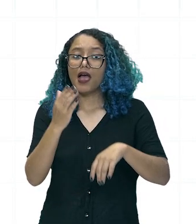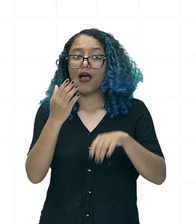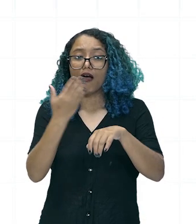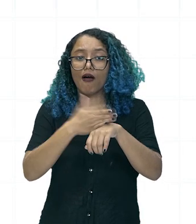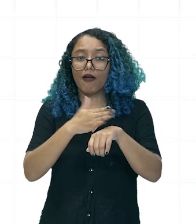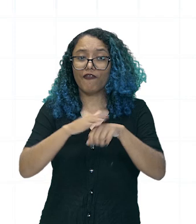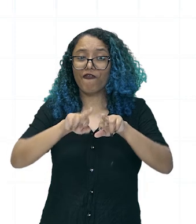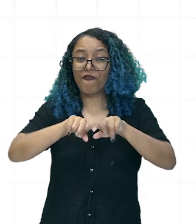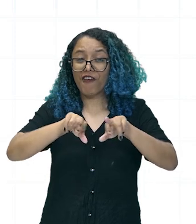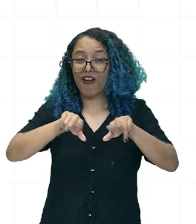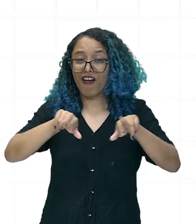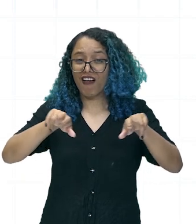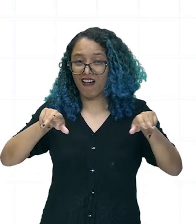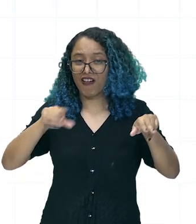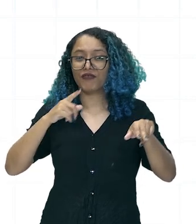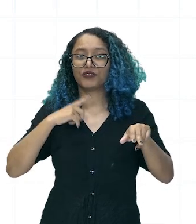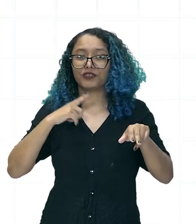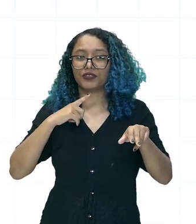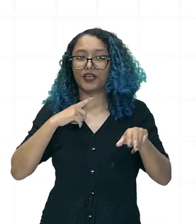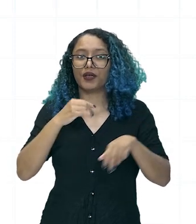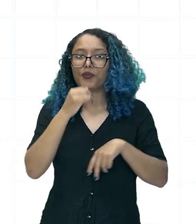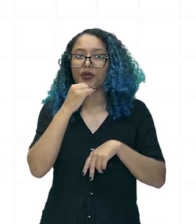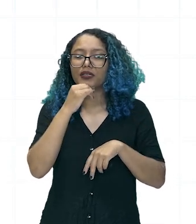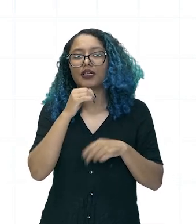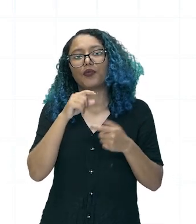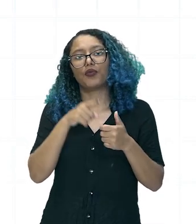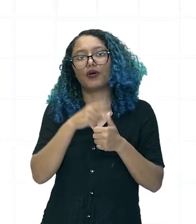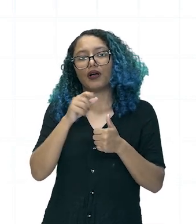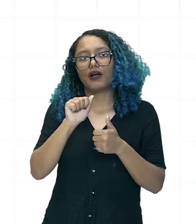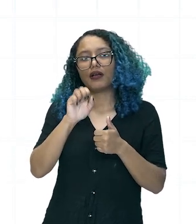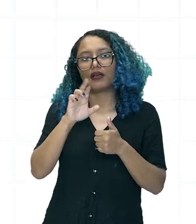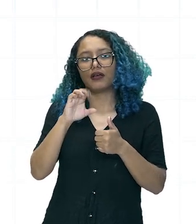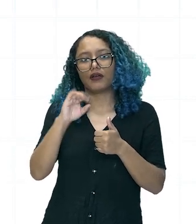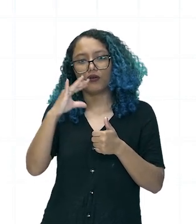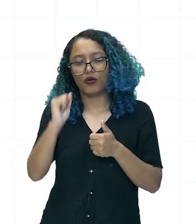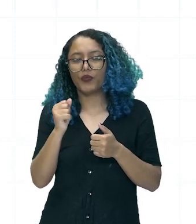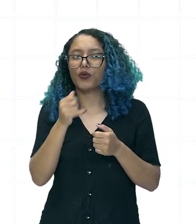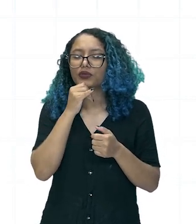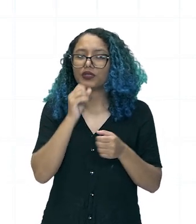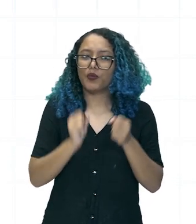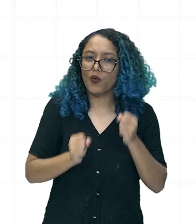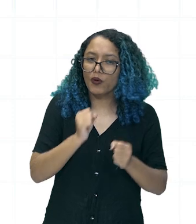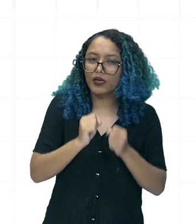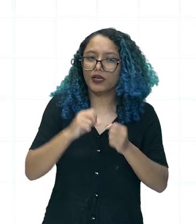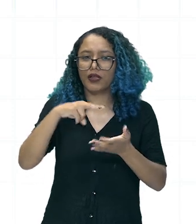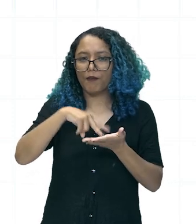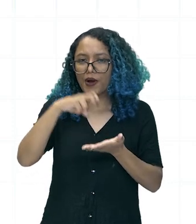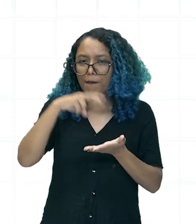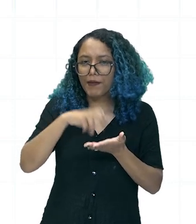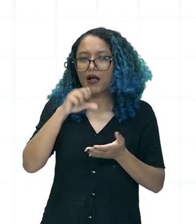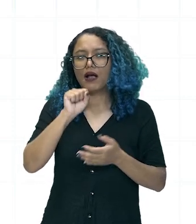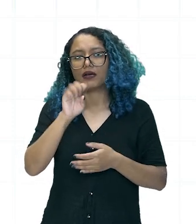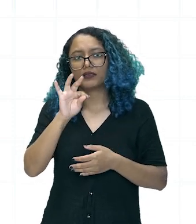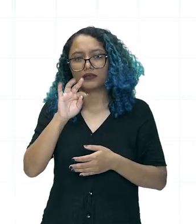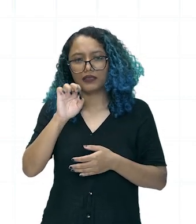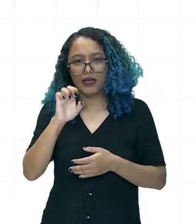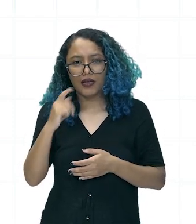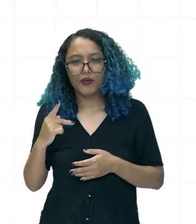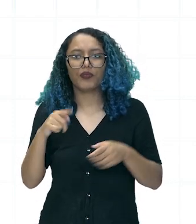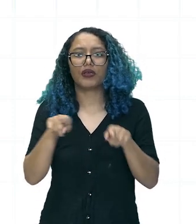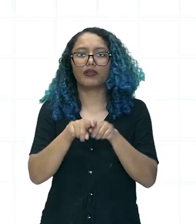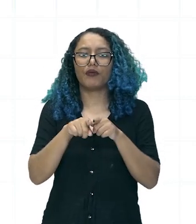quais são? Então, observem. Ela é indicada para a manutenção da boa forma e do bom